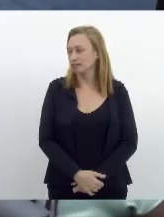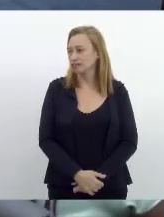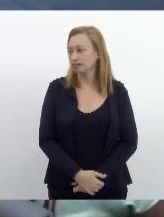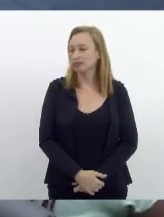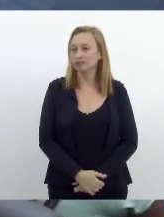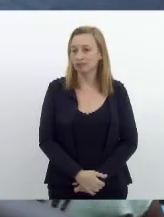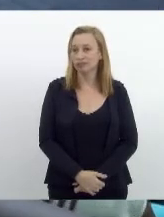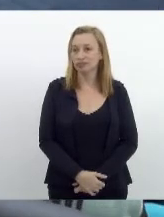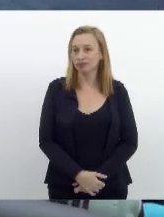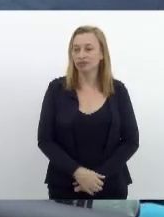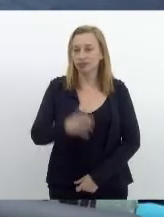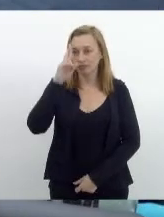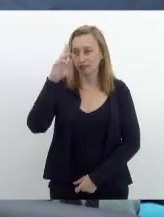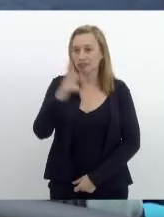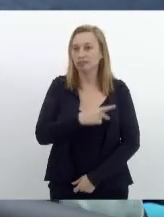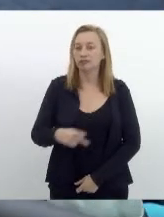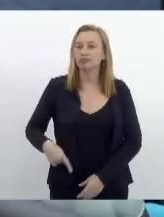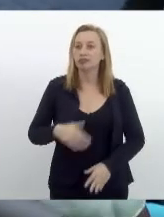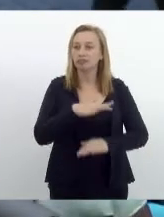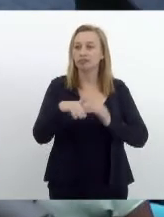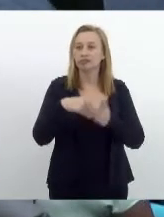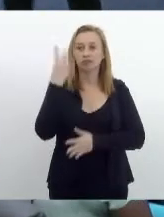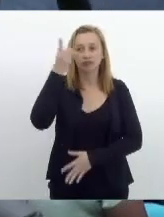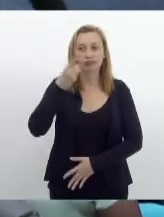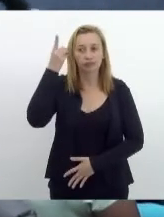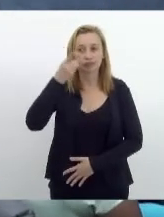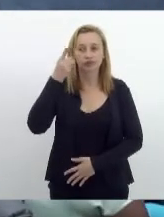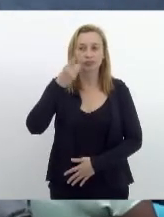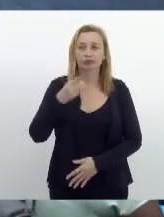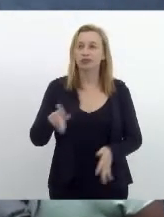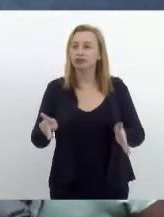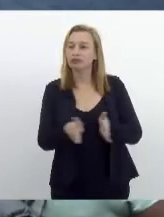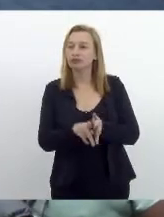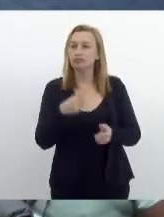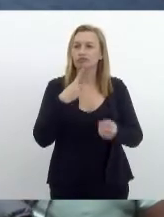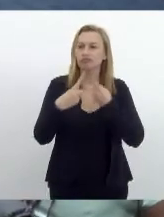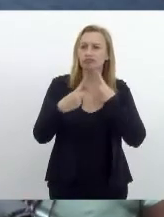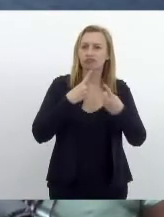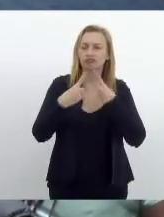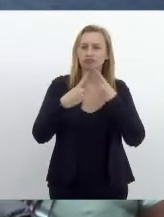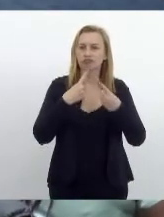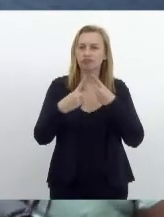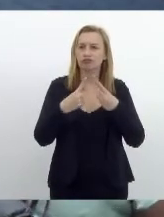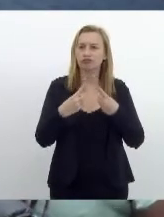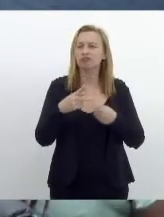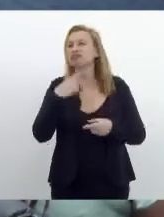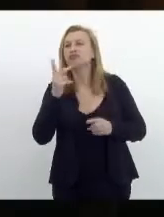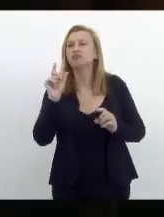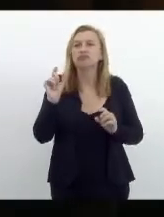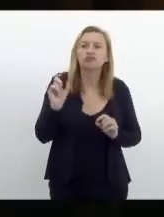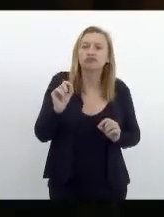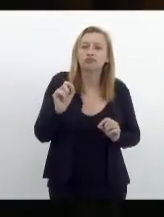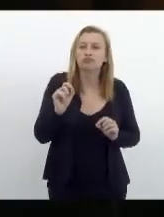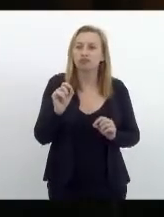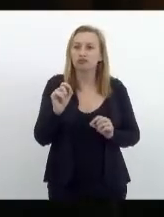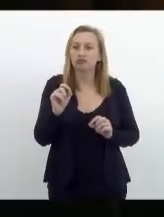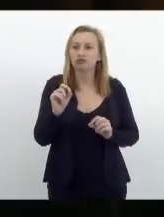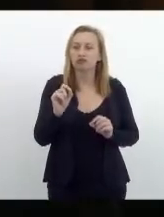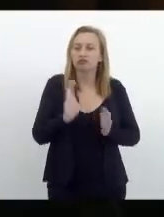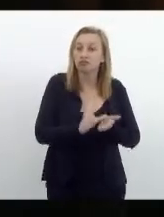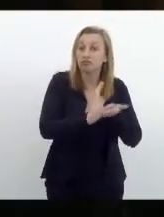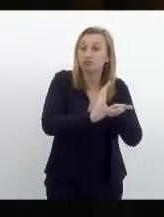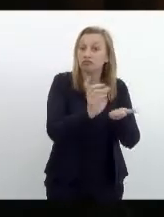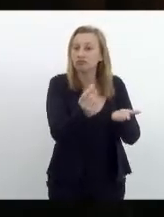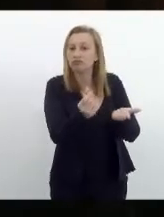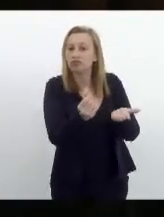Senhor presidente, senhoras deputadas, senhores deputados, o projeto em discussão trata-se da destinação de recursos